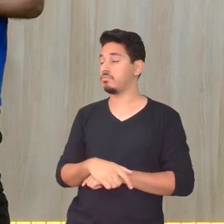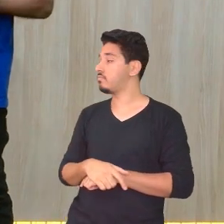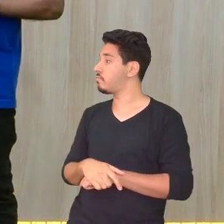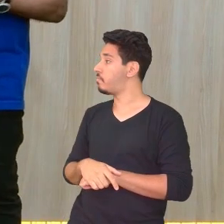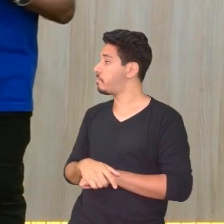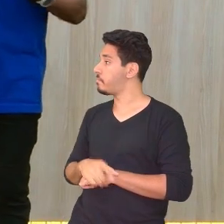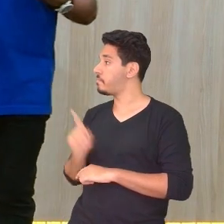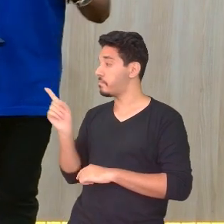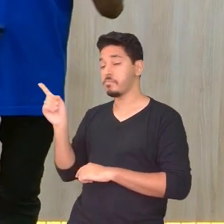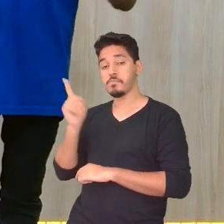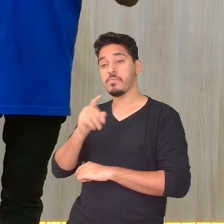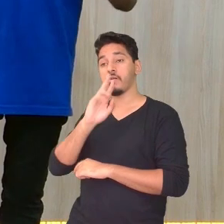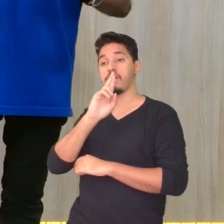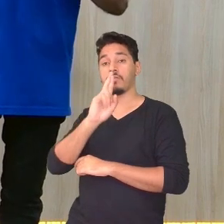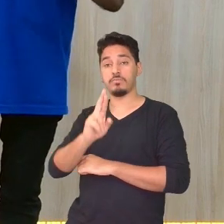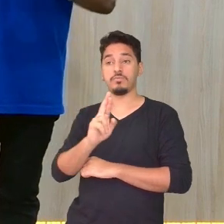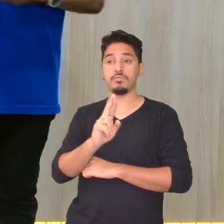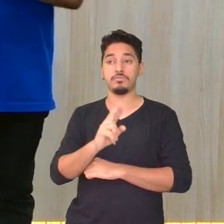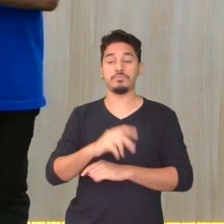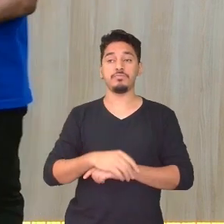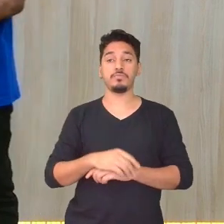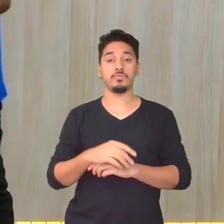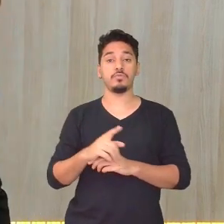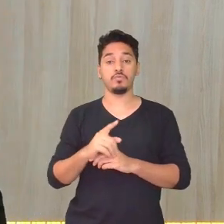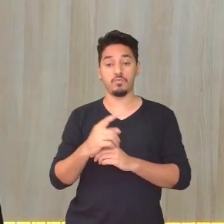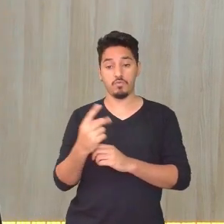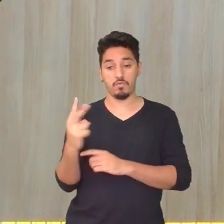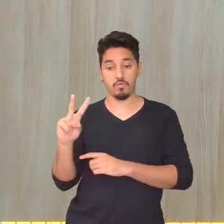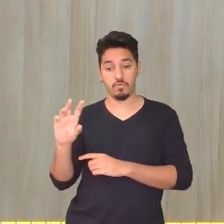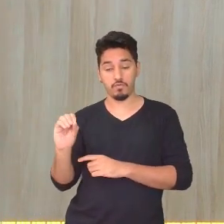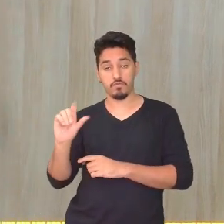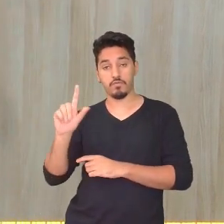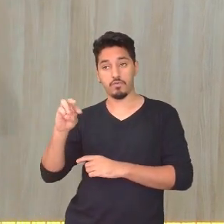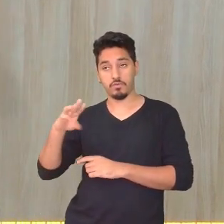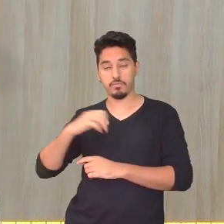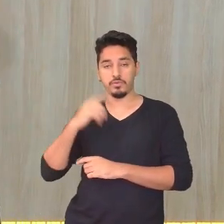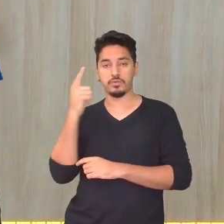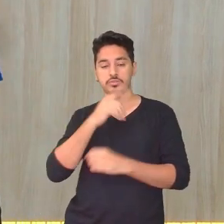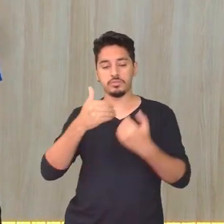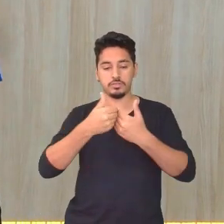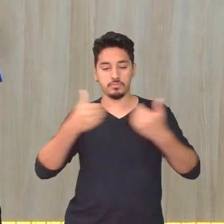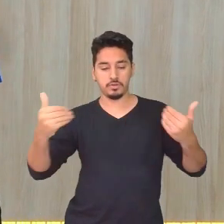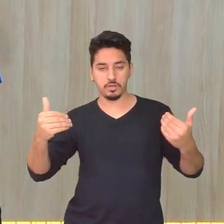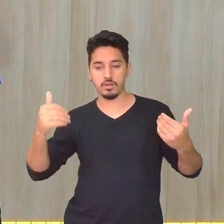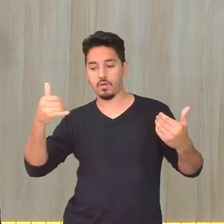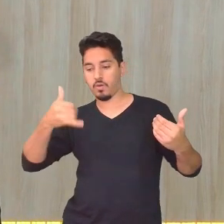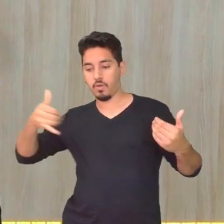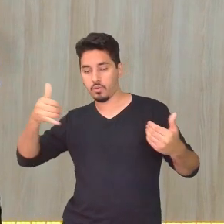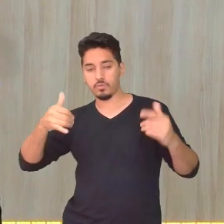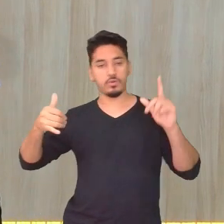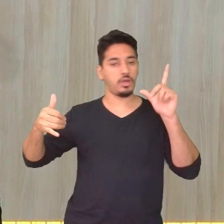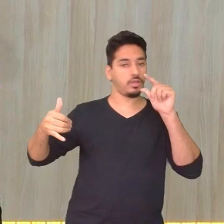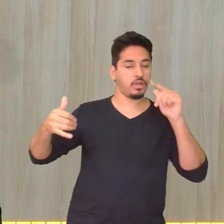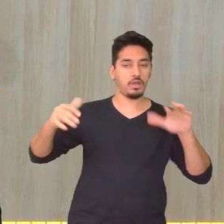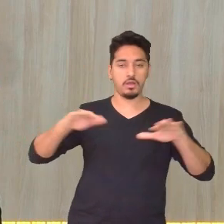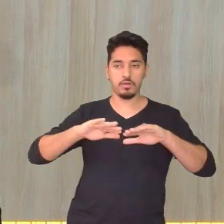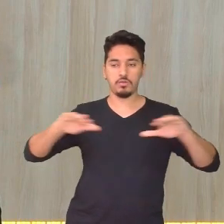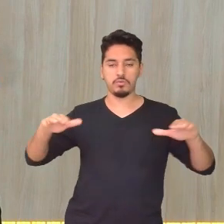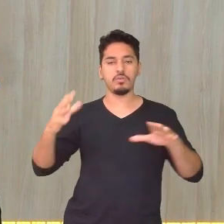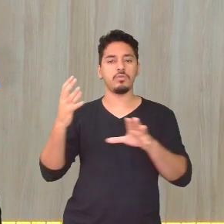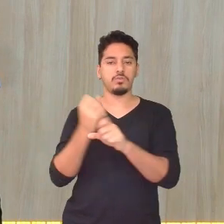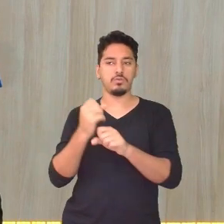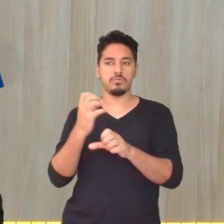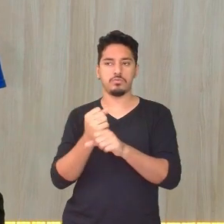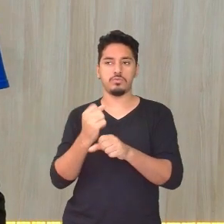35 é o resultado do volume do tonel de água. Então conseguimos separar óleo e água. E aí eu calculei